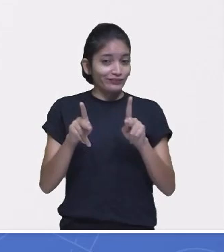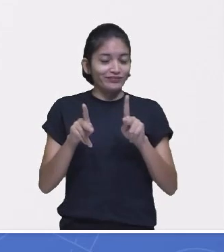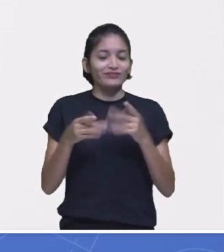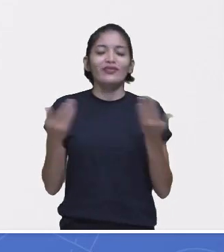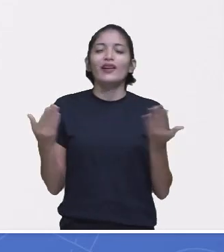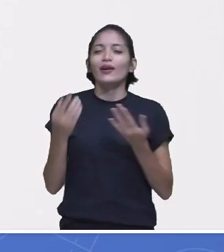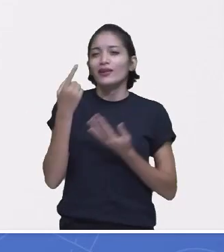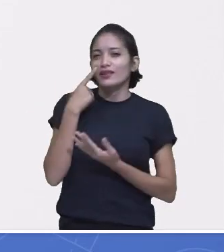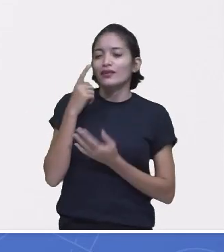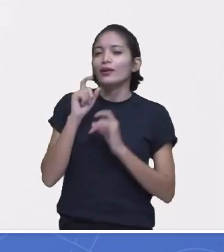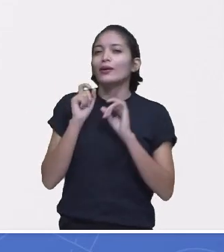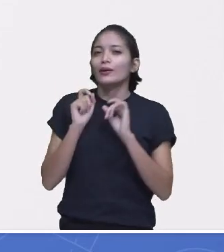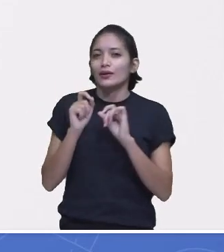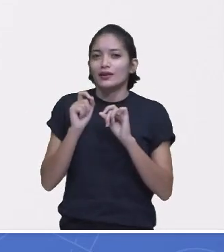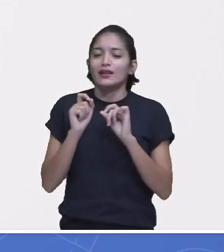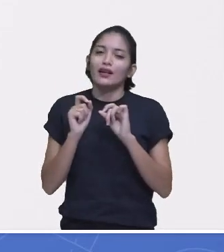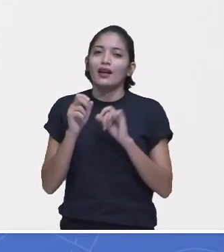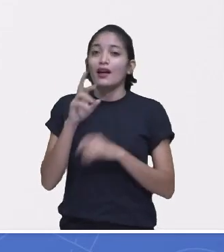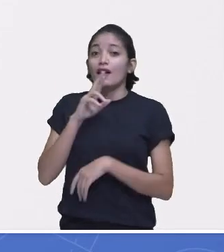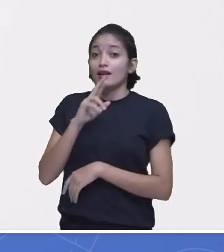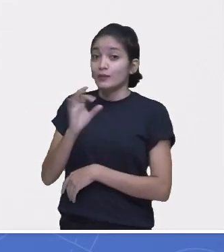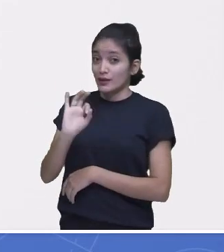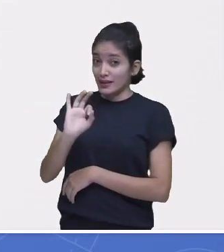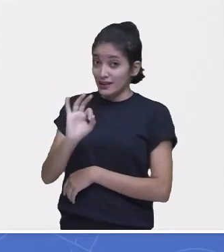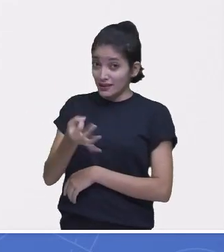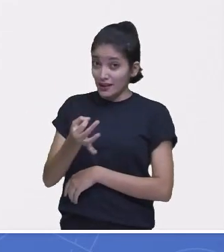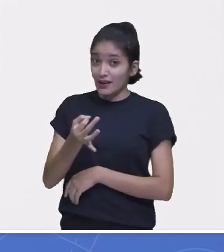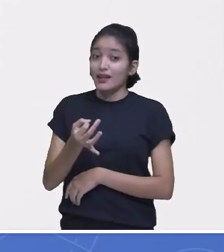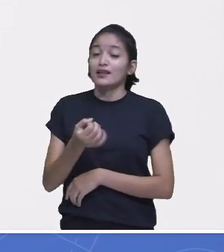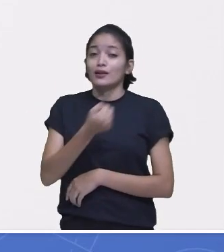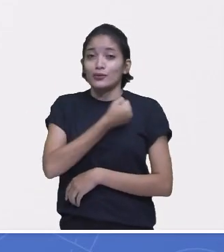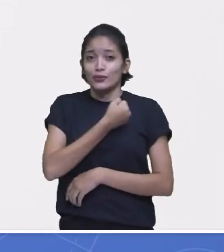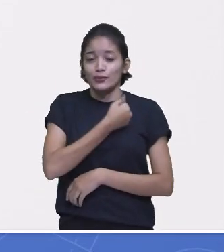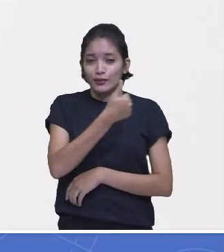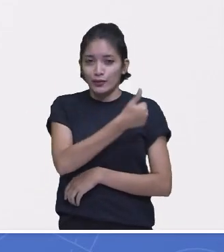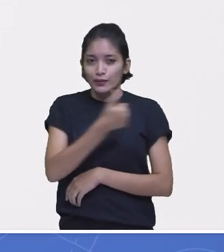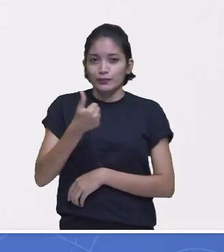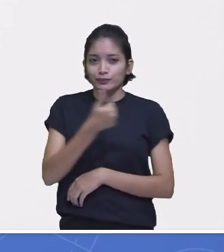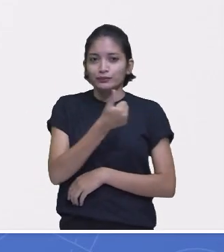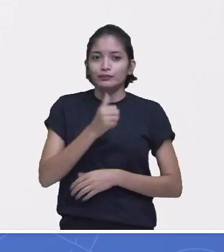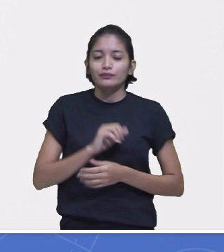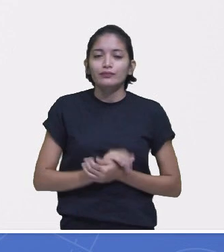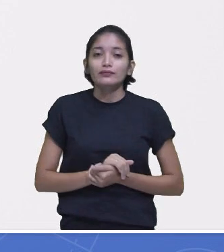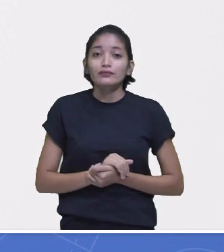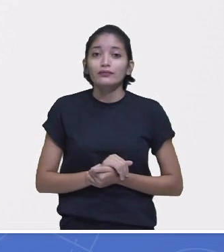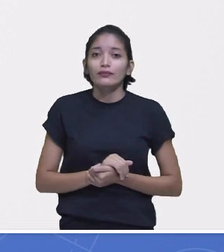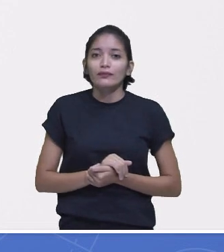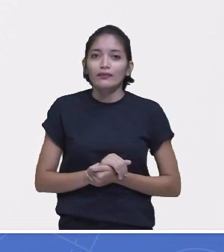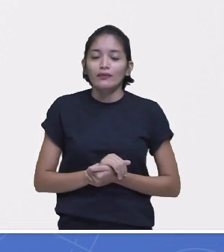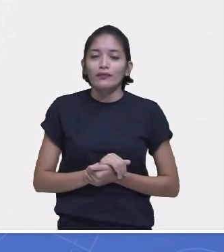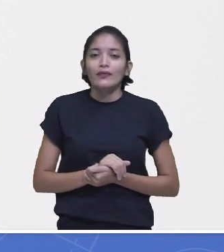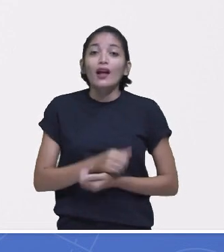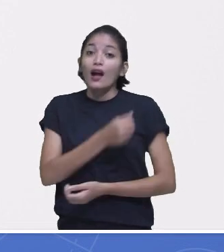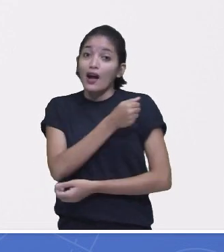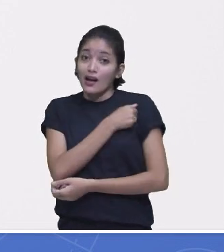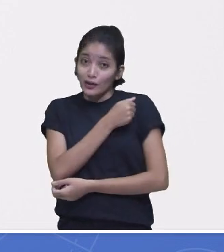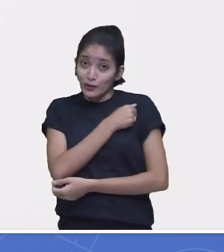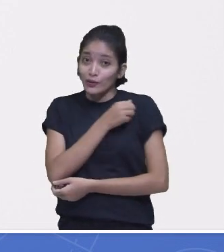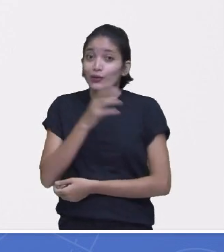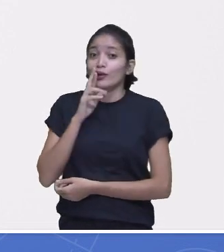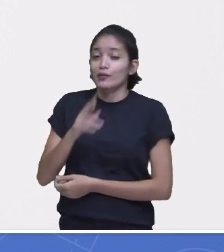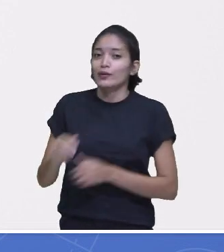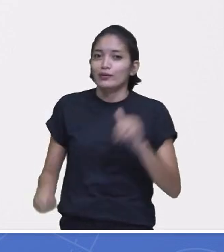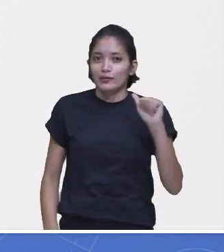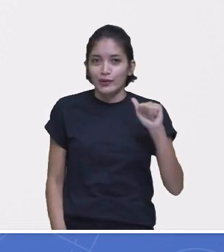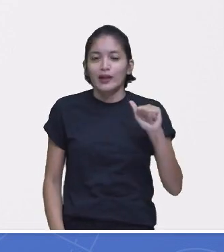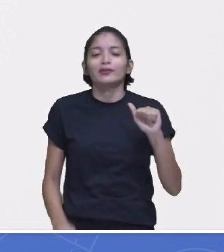vamos ver aí a nossa resposta da questão 11. Quem escolheu a letra A